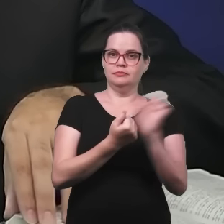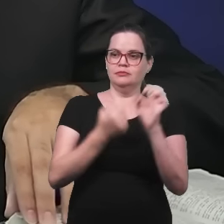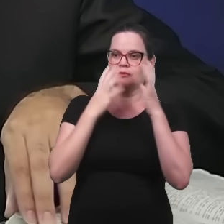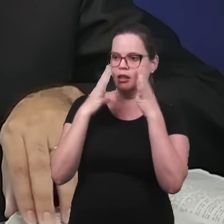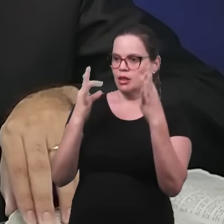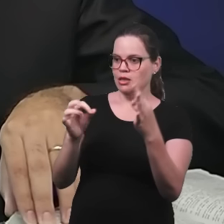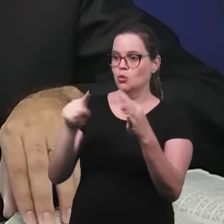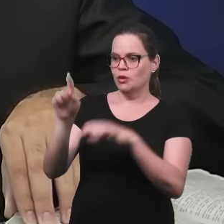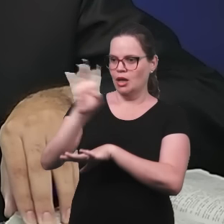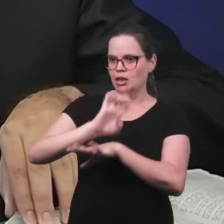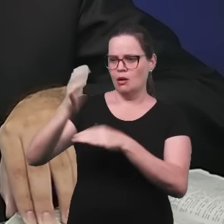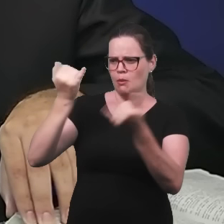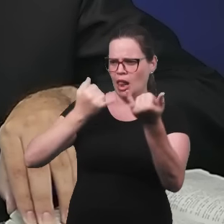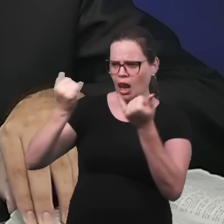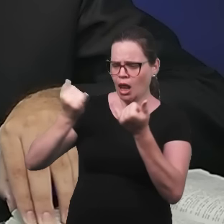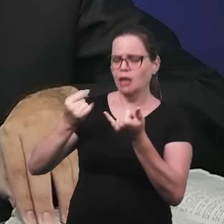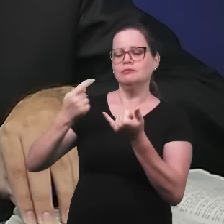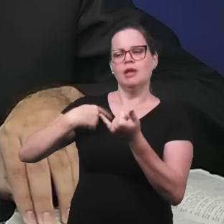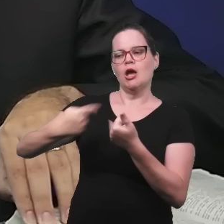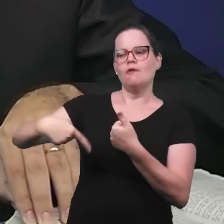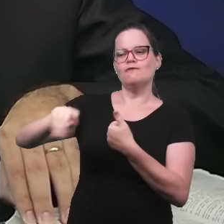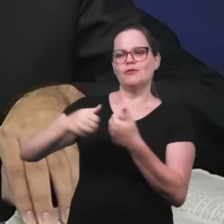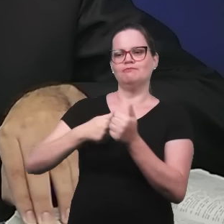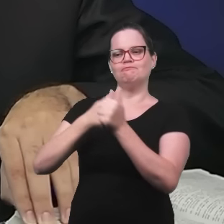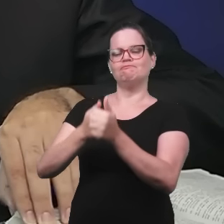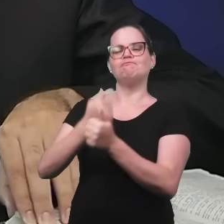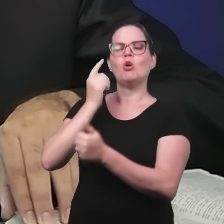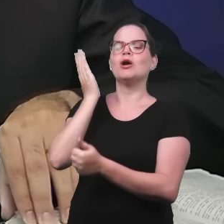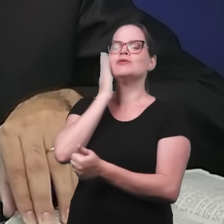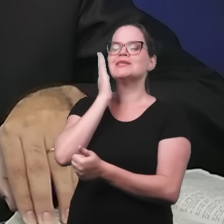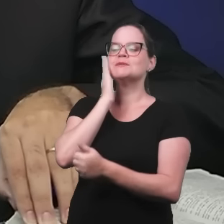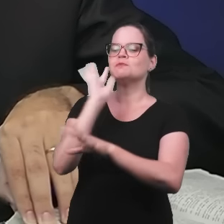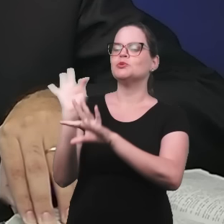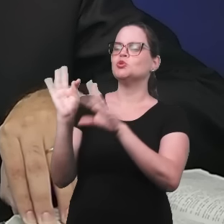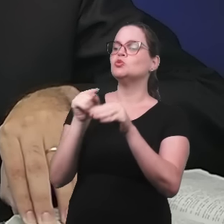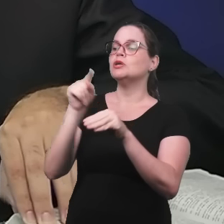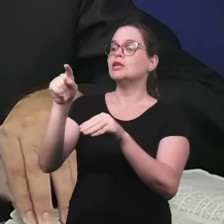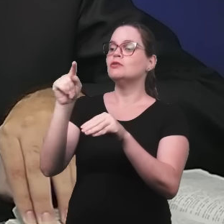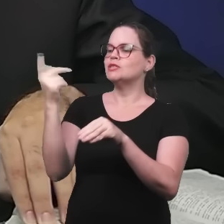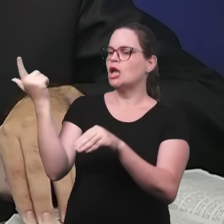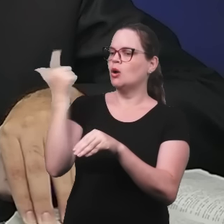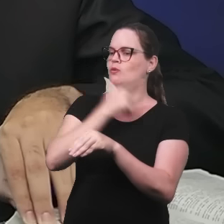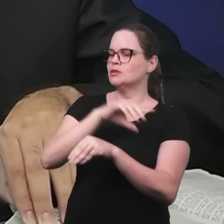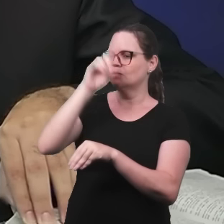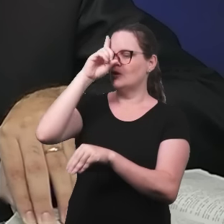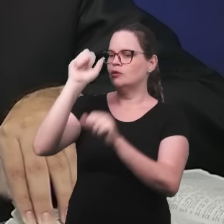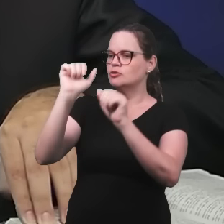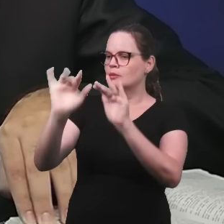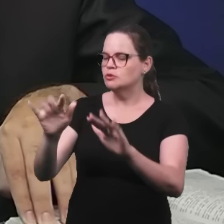passa a seguir a Elias, desejando saber tudo que Elias tinha recebido do Senhor.